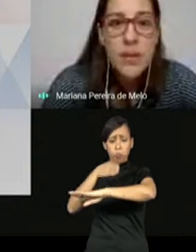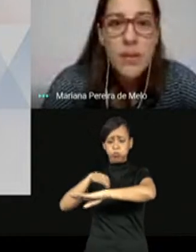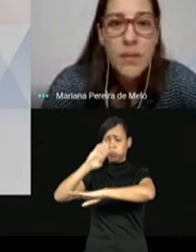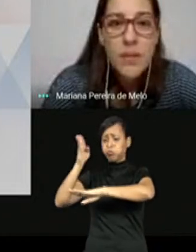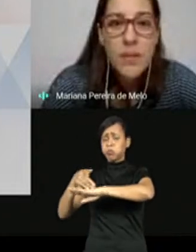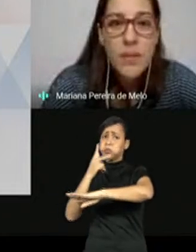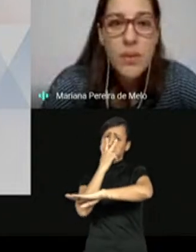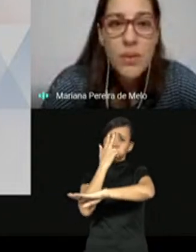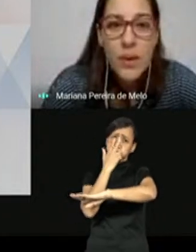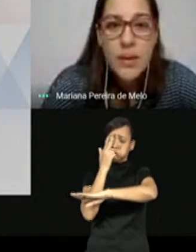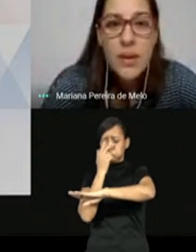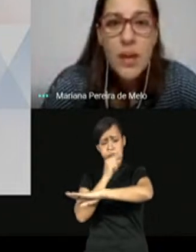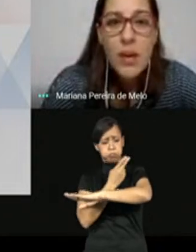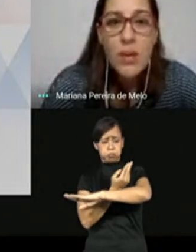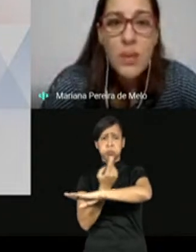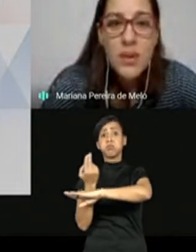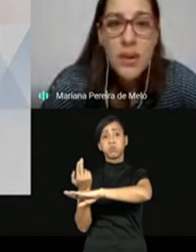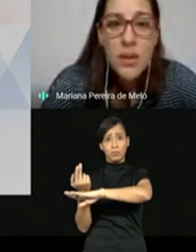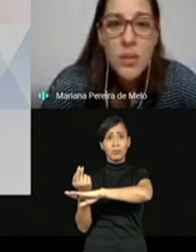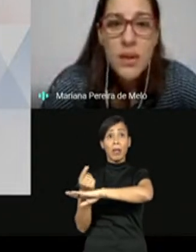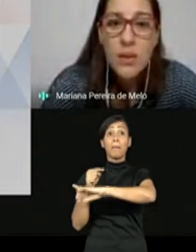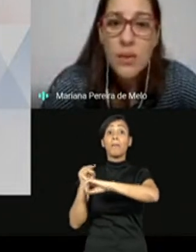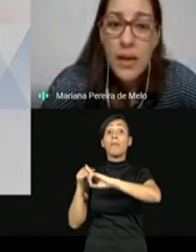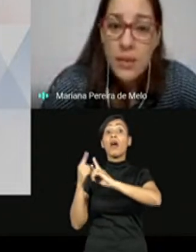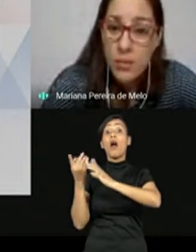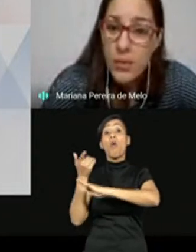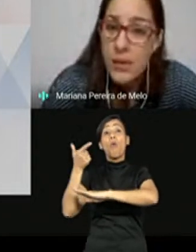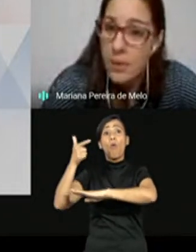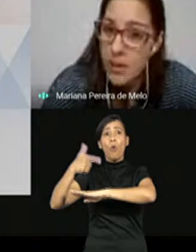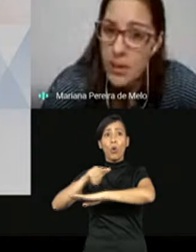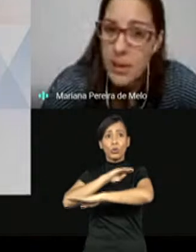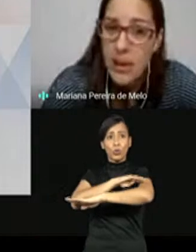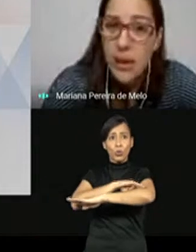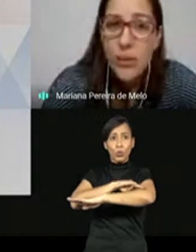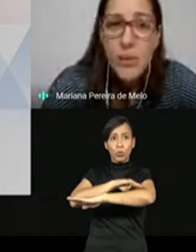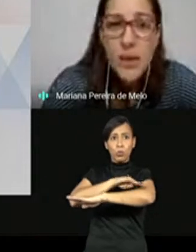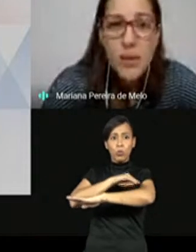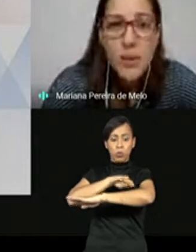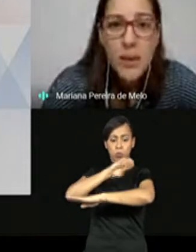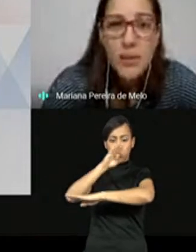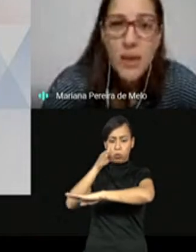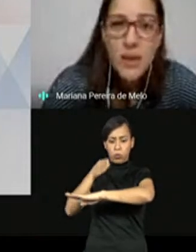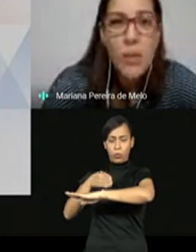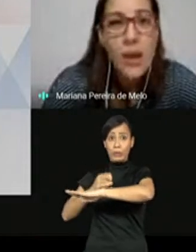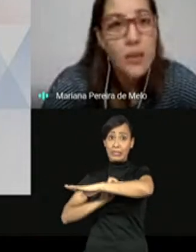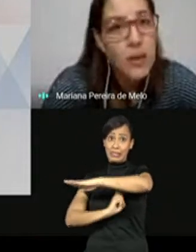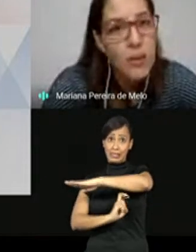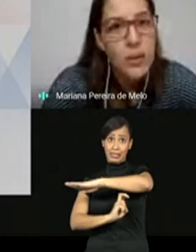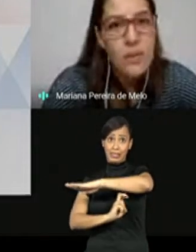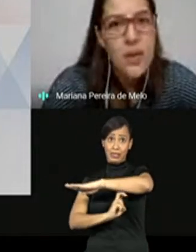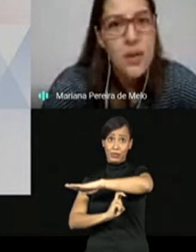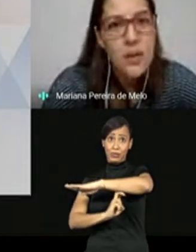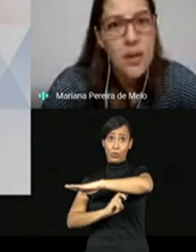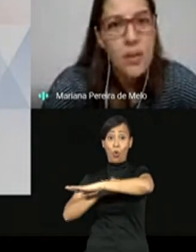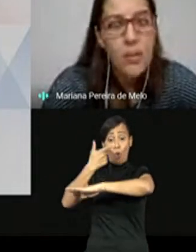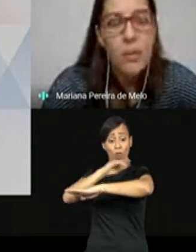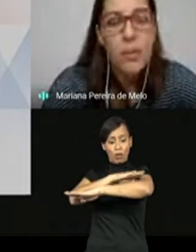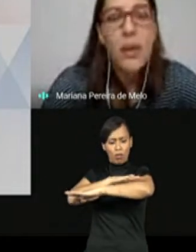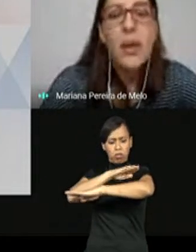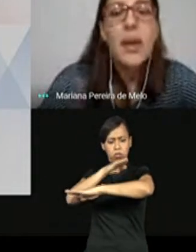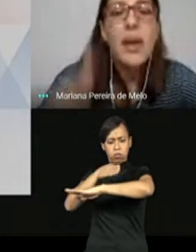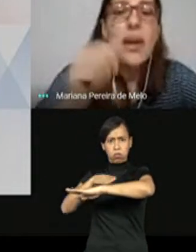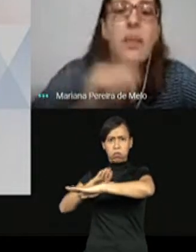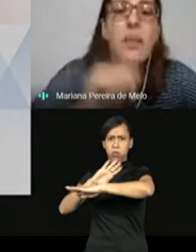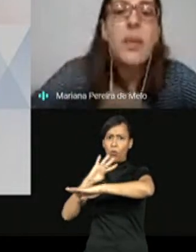duas funções. Uma distribuição, as duas têm média 5, mas uma tem variância 4 e a outra variância